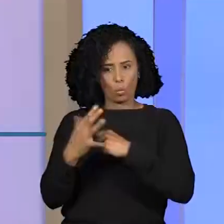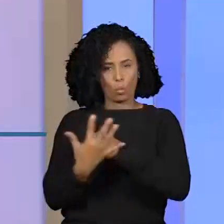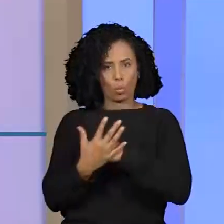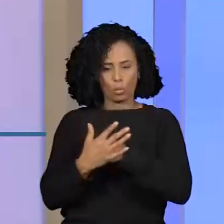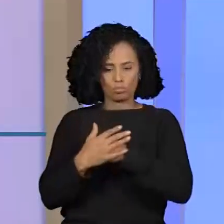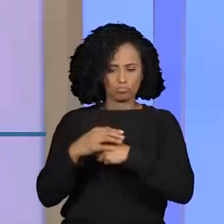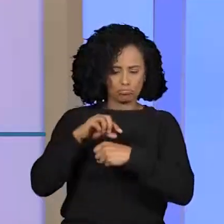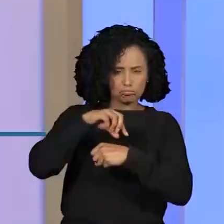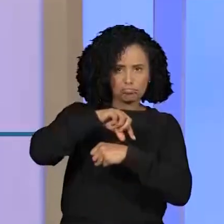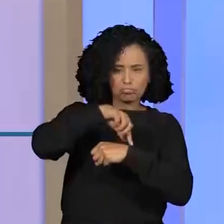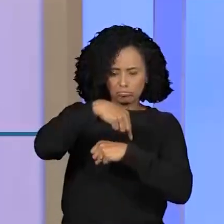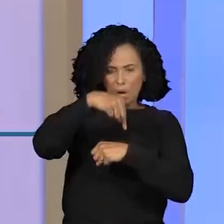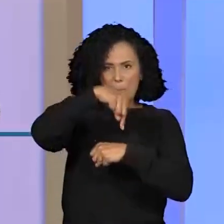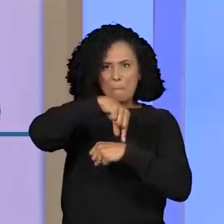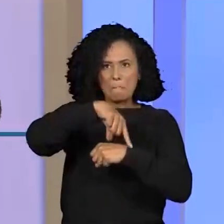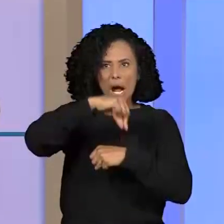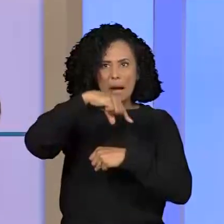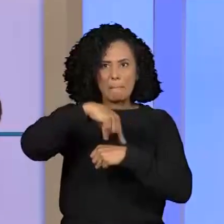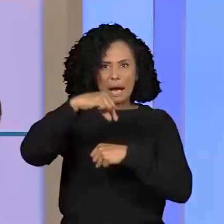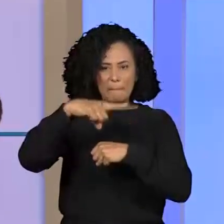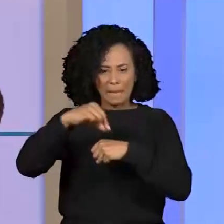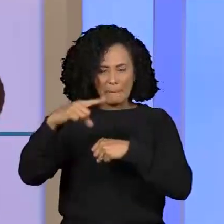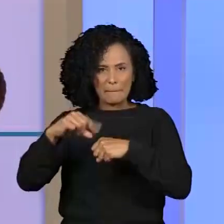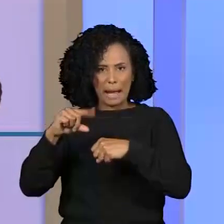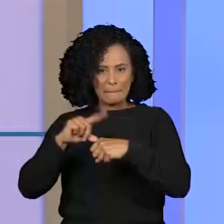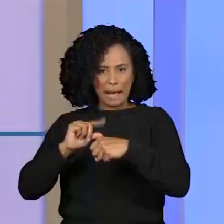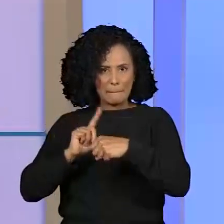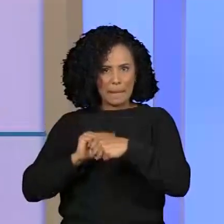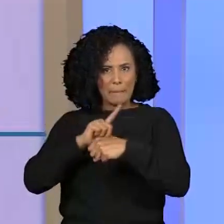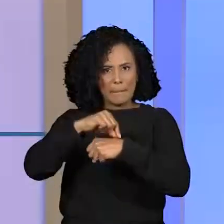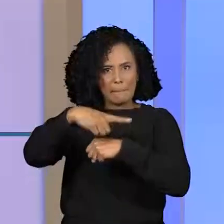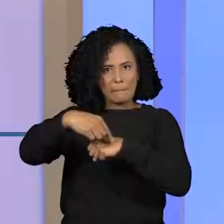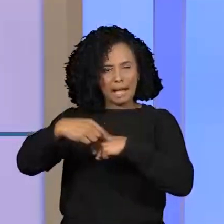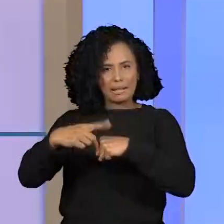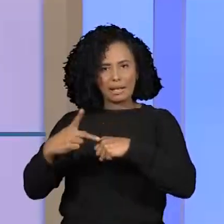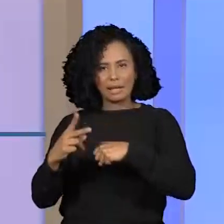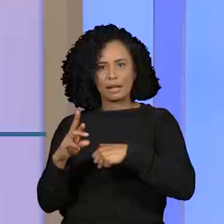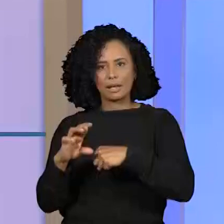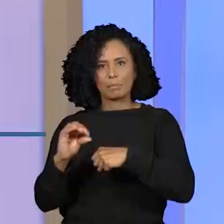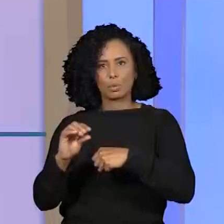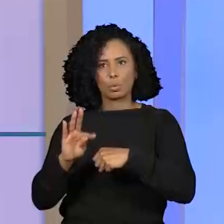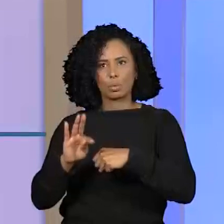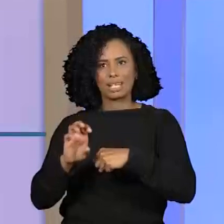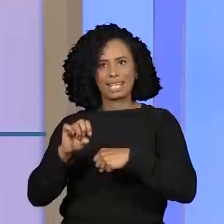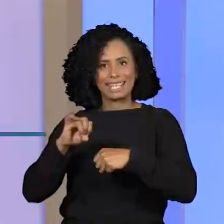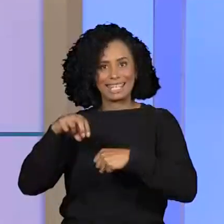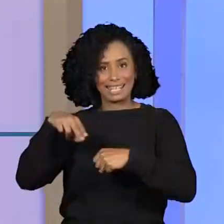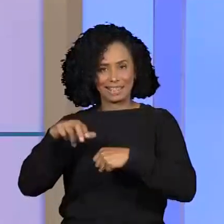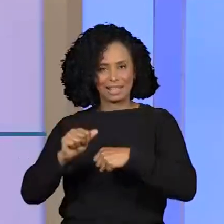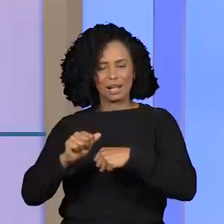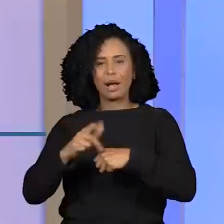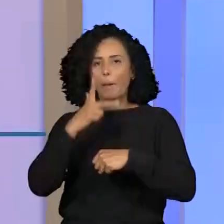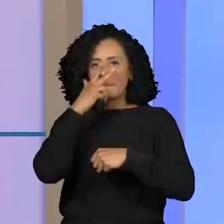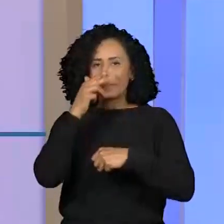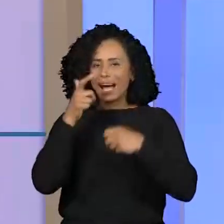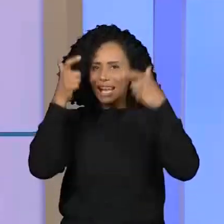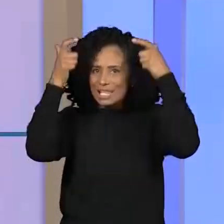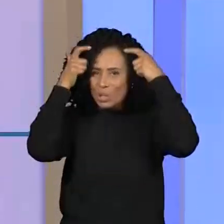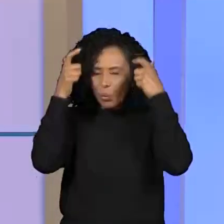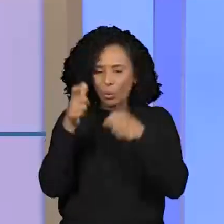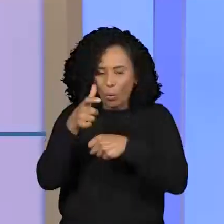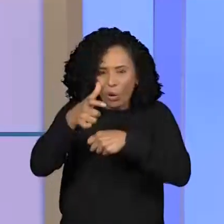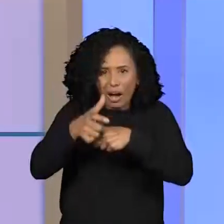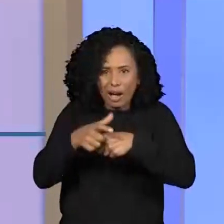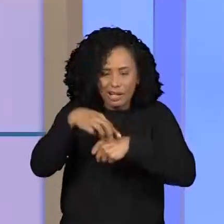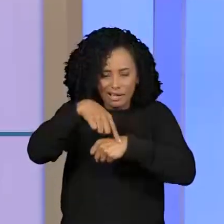fora, então, do vírus, ele tem proteínas que formam uma espécie de coroa. Então, por isso que deram o nome